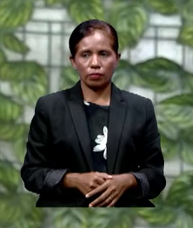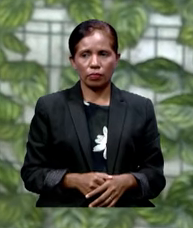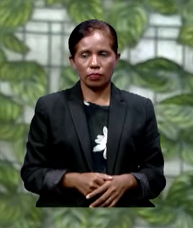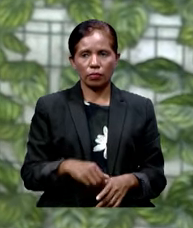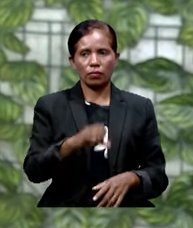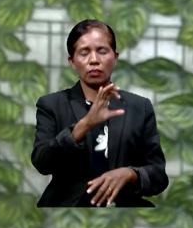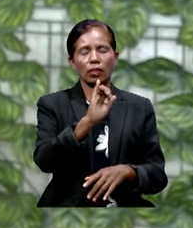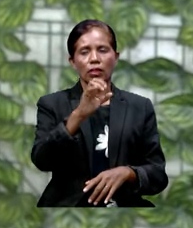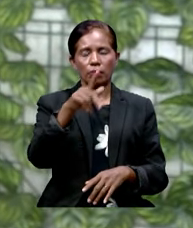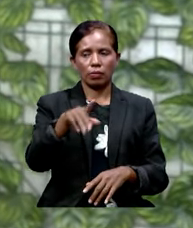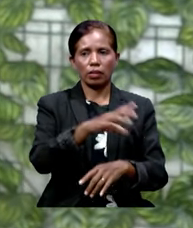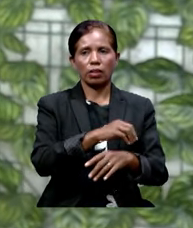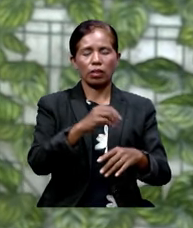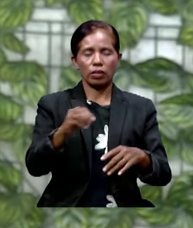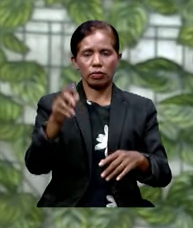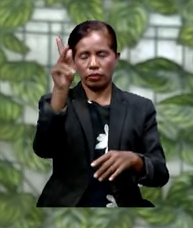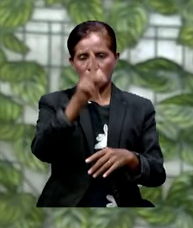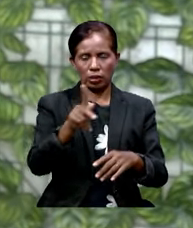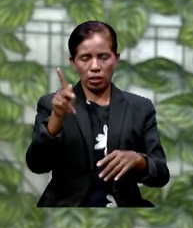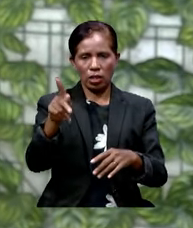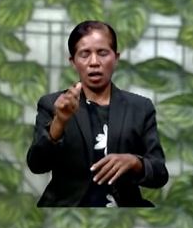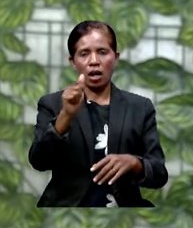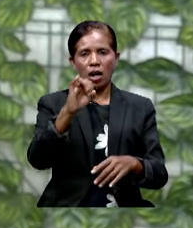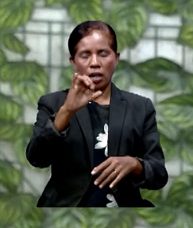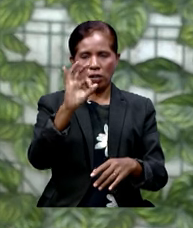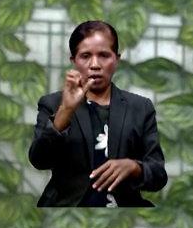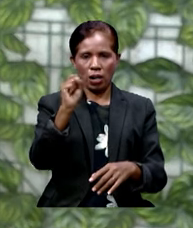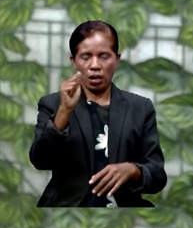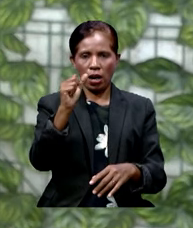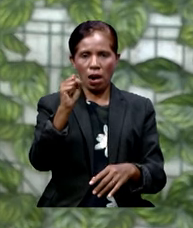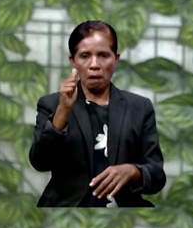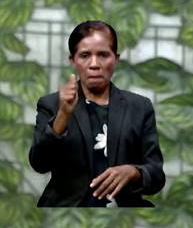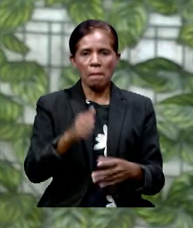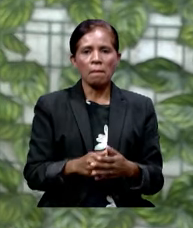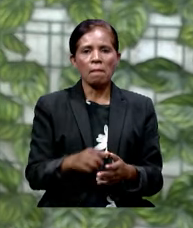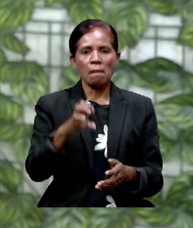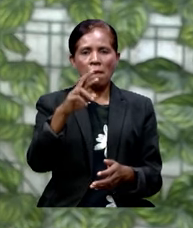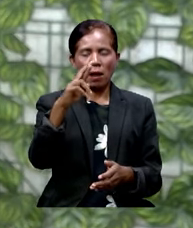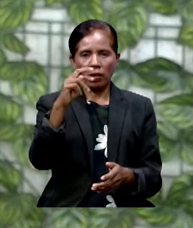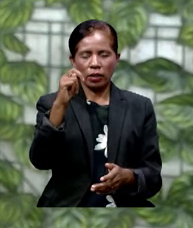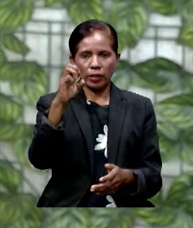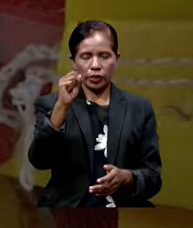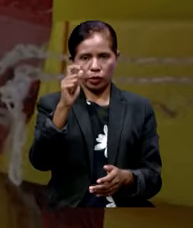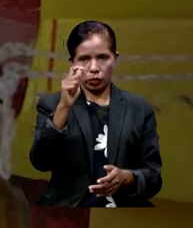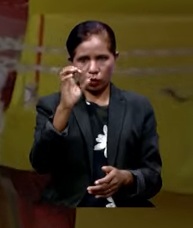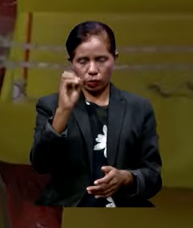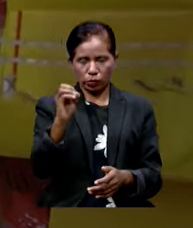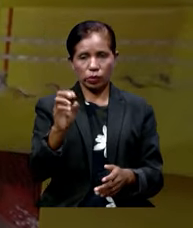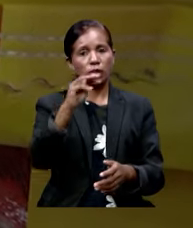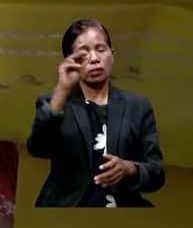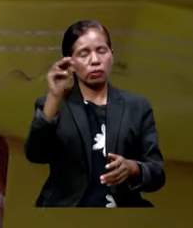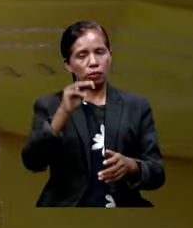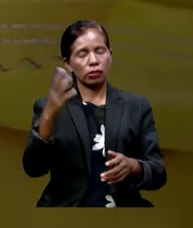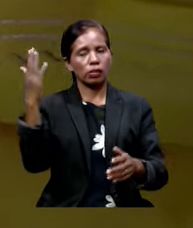Inspetor-geral da Autoridade de Inspeção no Fiscalização Atividade Económica Sanitária no Alimentar, Ernesto Monteiro, segunda né, e a Salão Delta